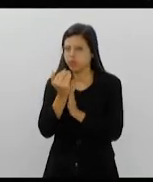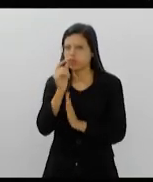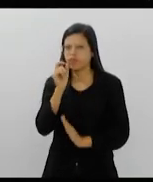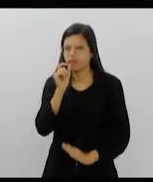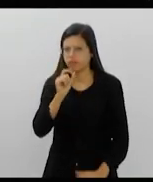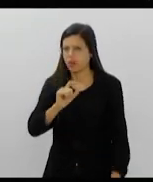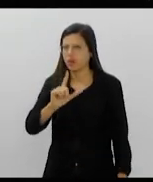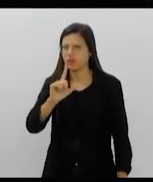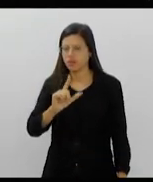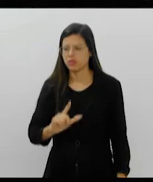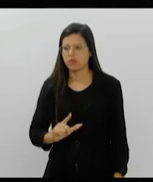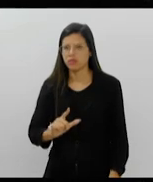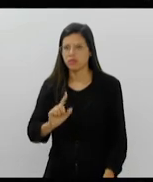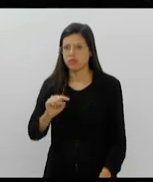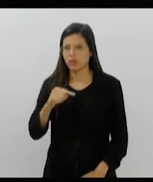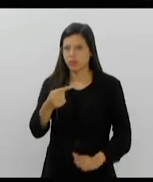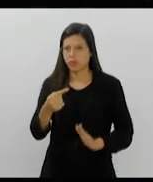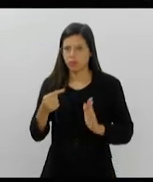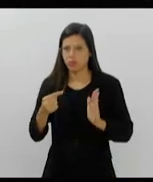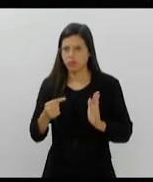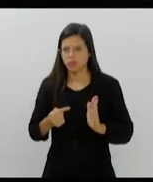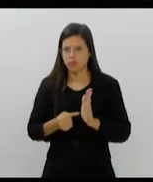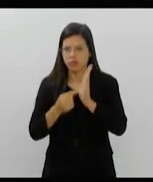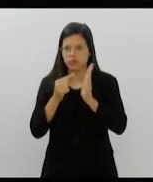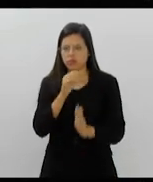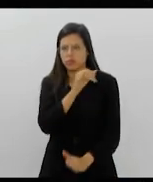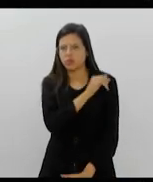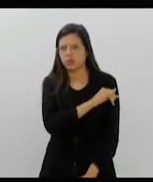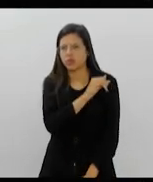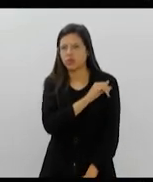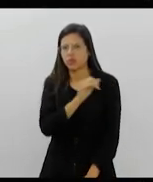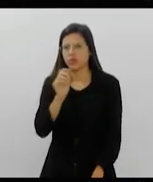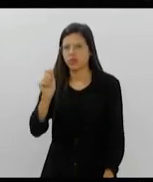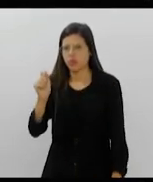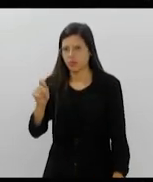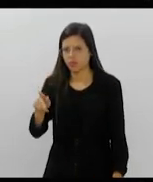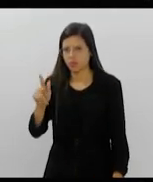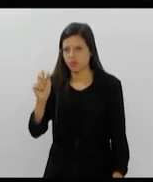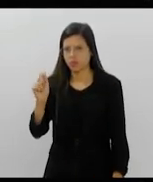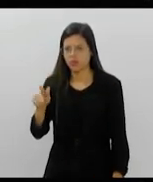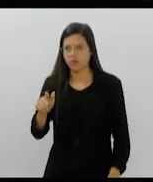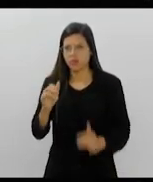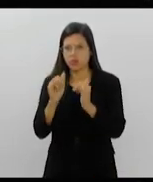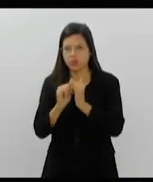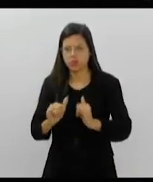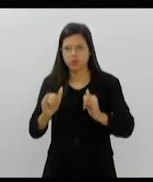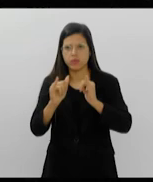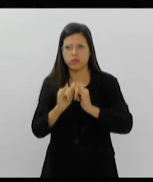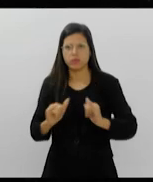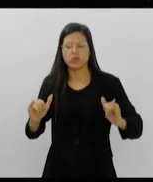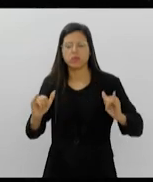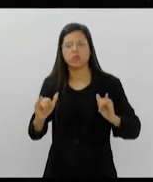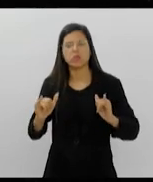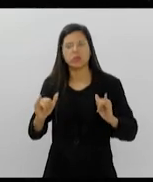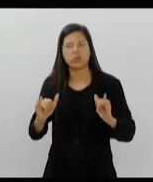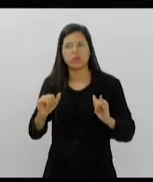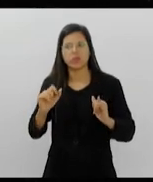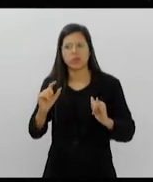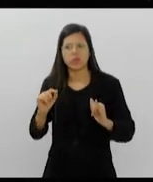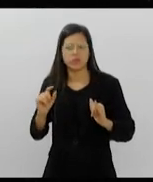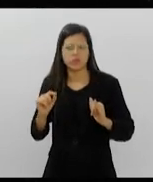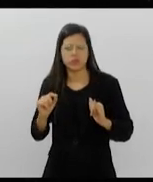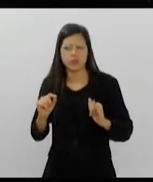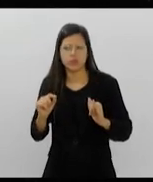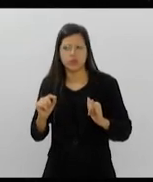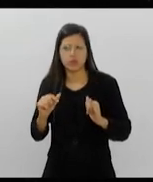E depois dessa denúncia, o Rio Previdência divulgou que ele foi considerado